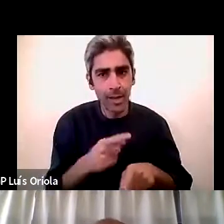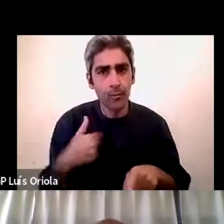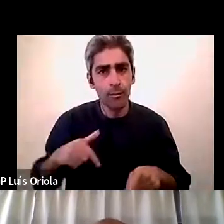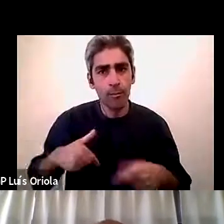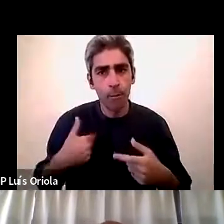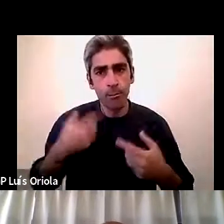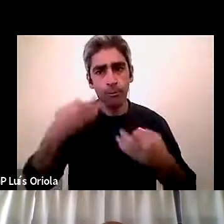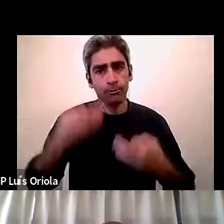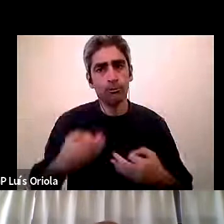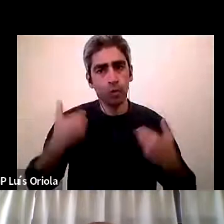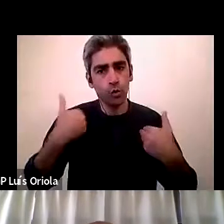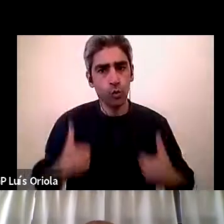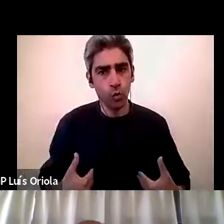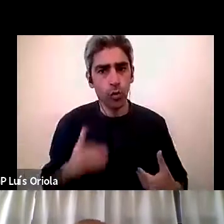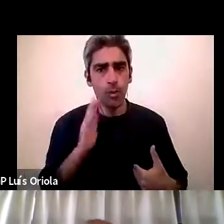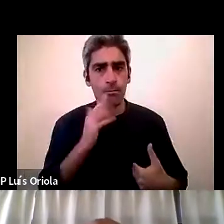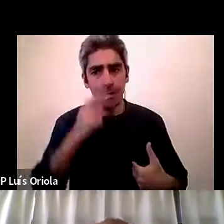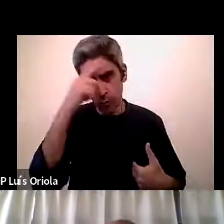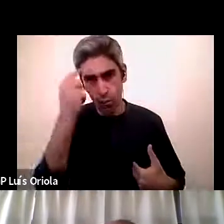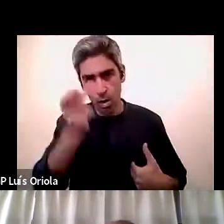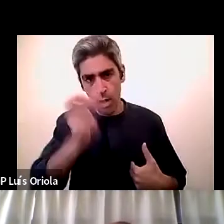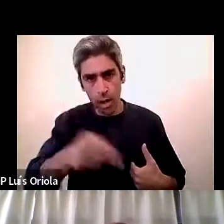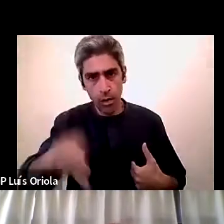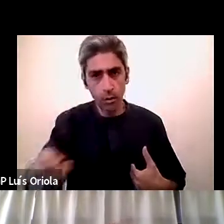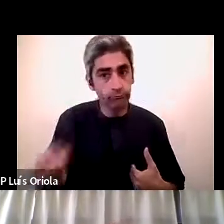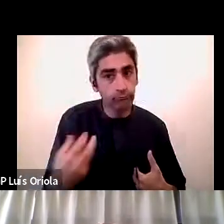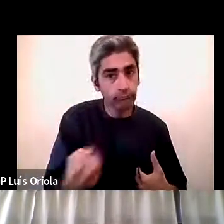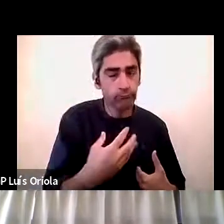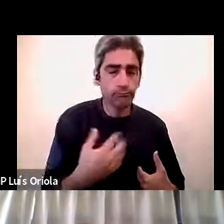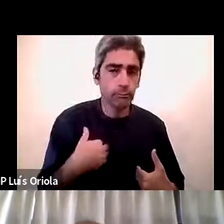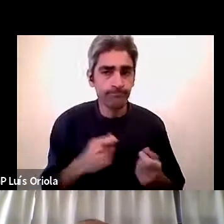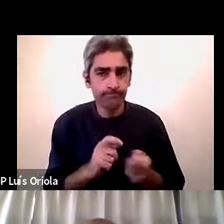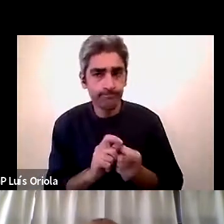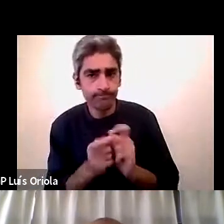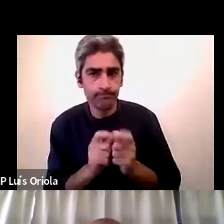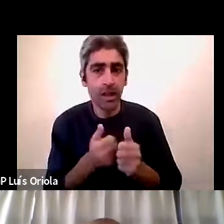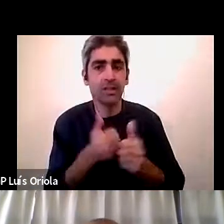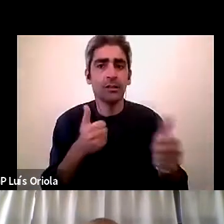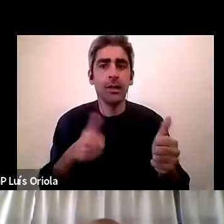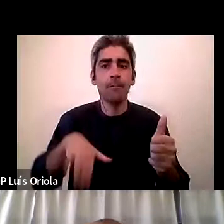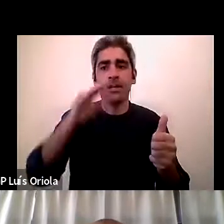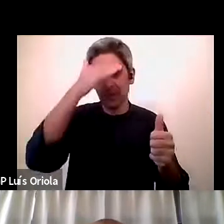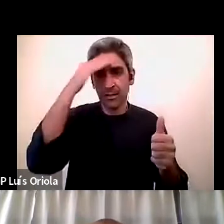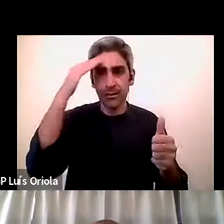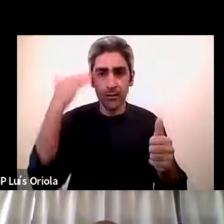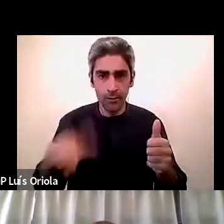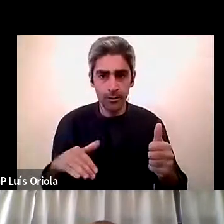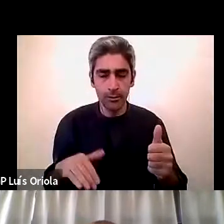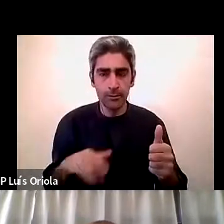própria postura mediante as dificuldades que nos estão a ser comunicadas, e à distância é muito mais difícil